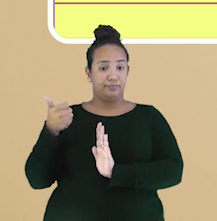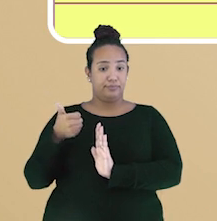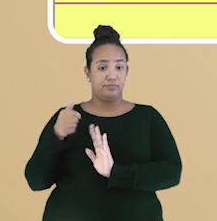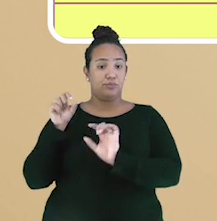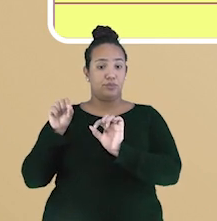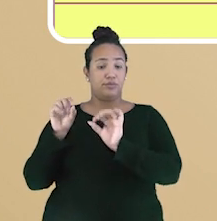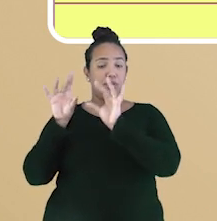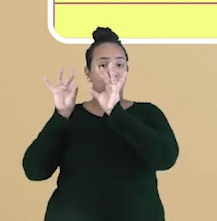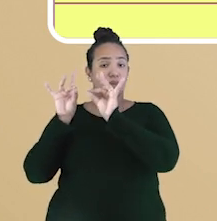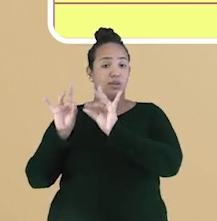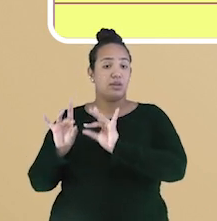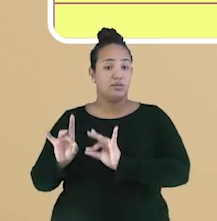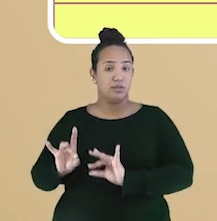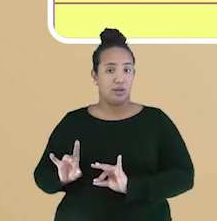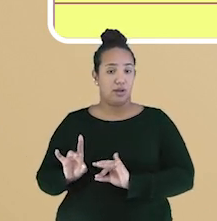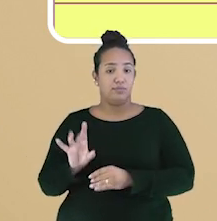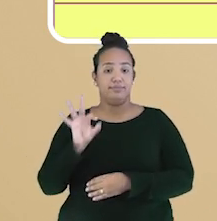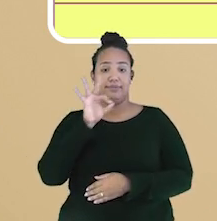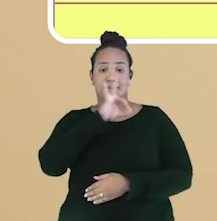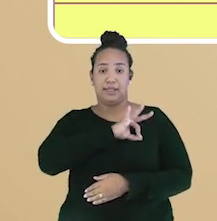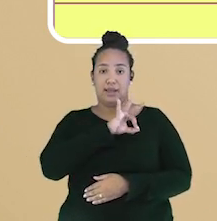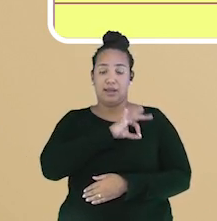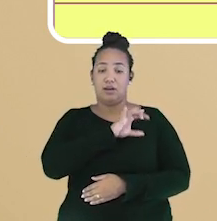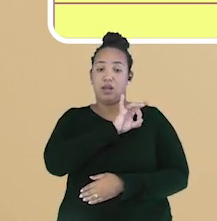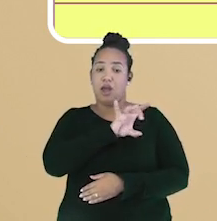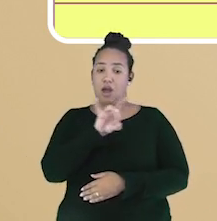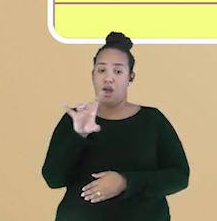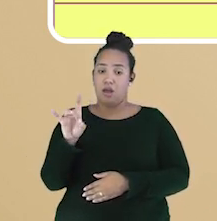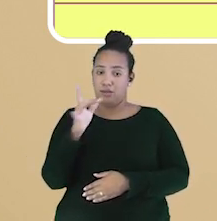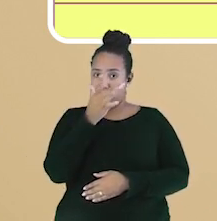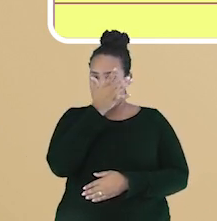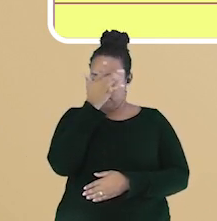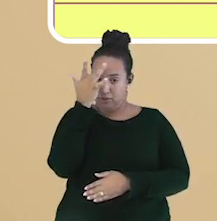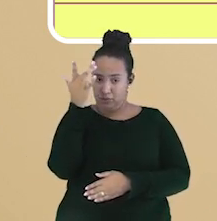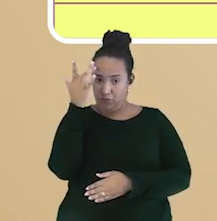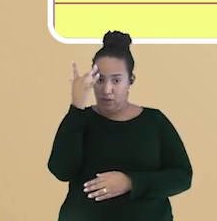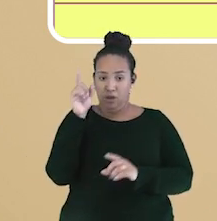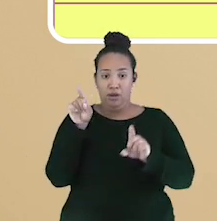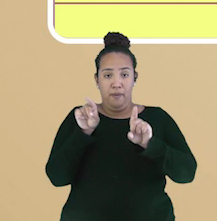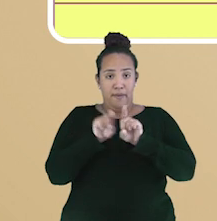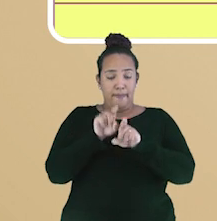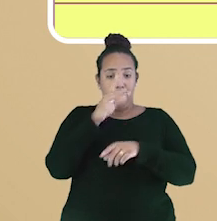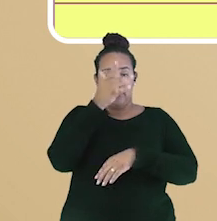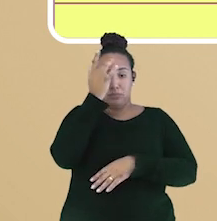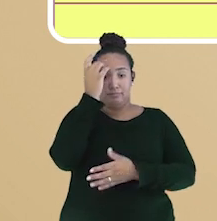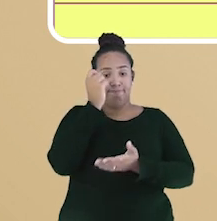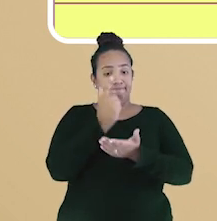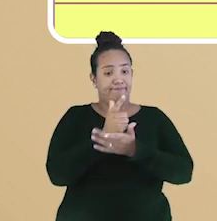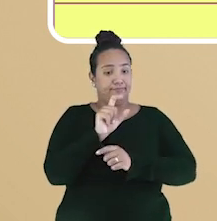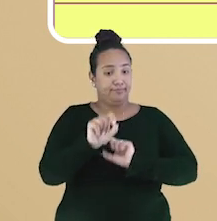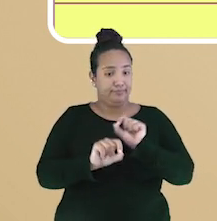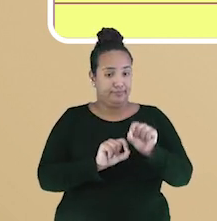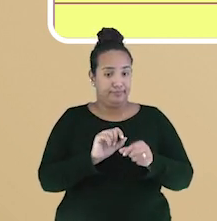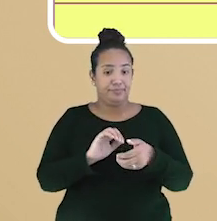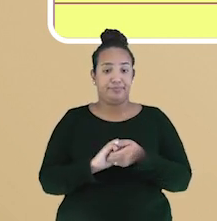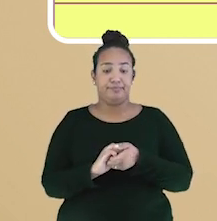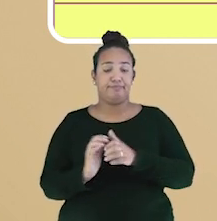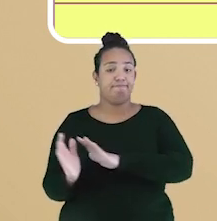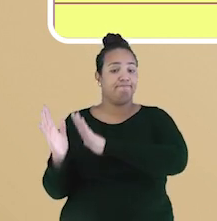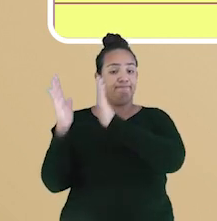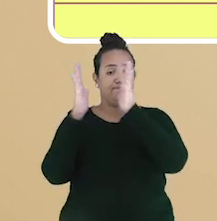descrição ou seja o salário de cada um e os tipos de gastos da família na segunda coluna